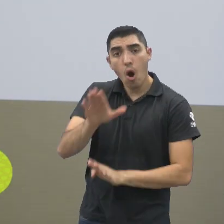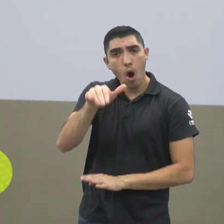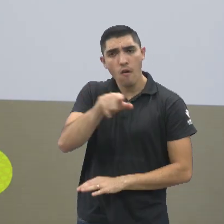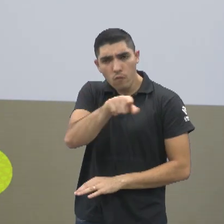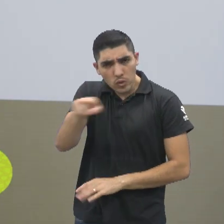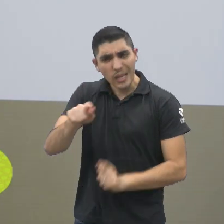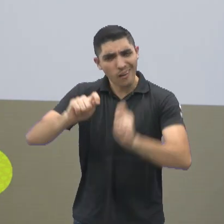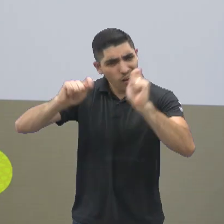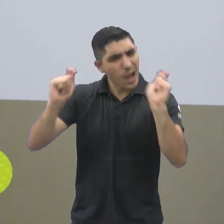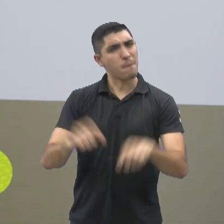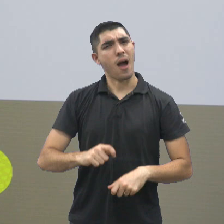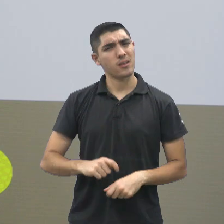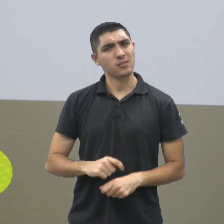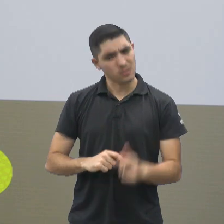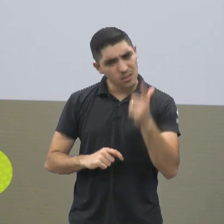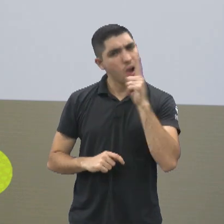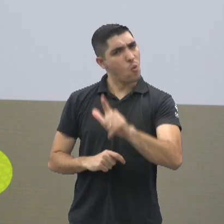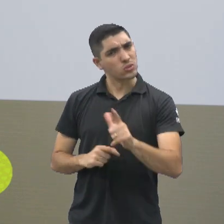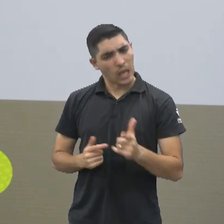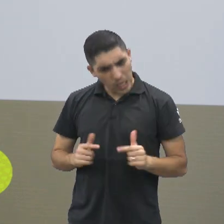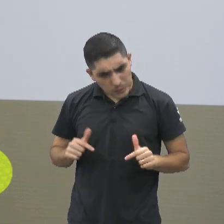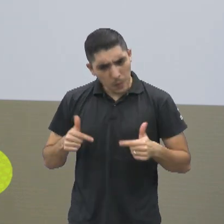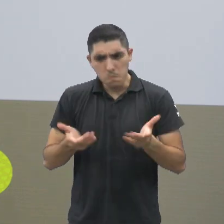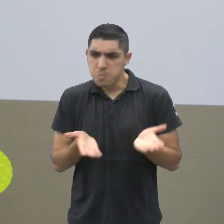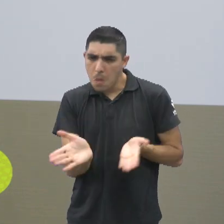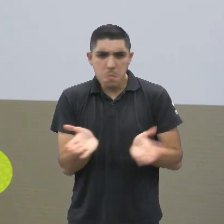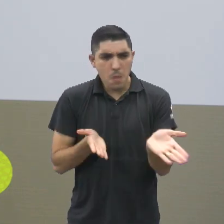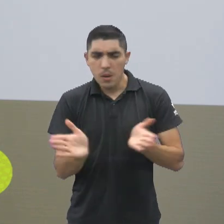maior, ele consegue fazer uma coisa melhor do que ele vinha fazendo.